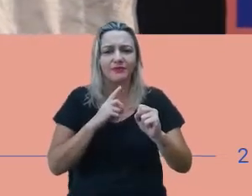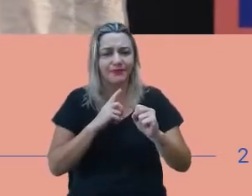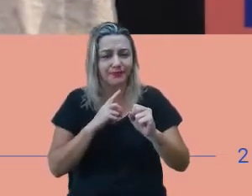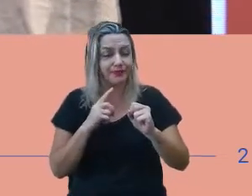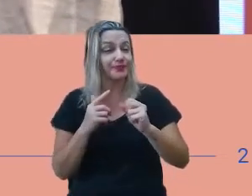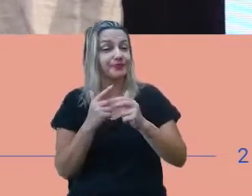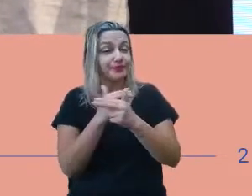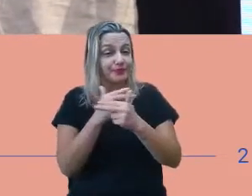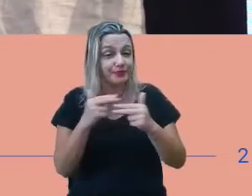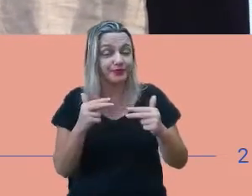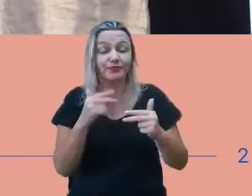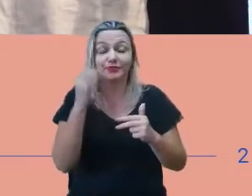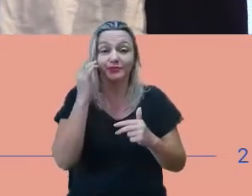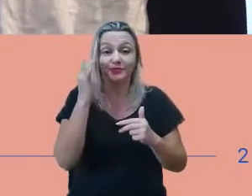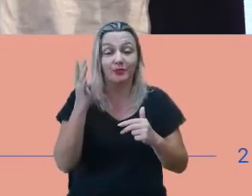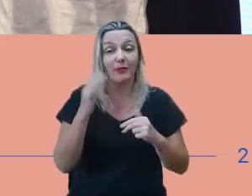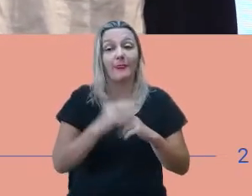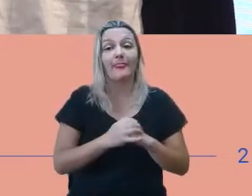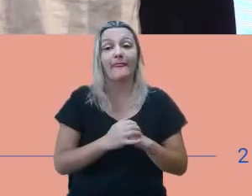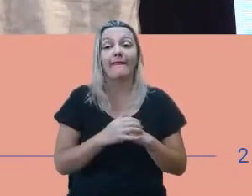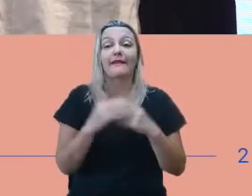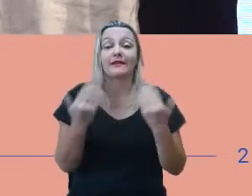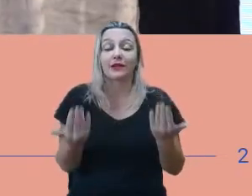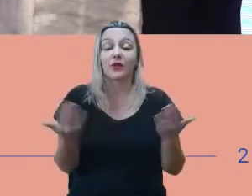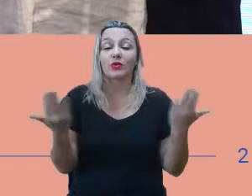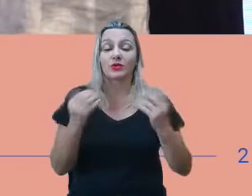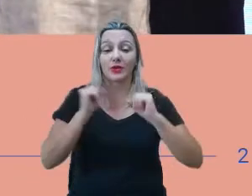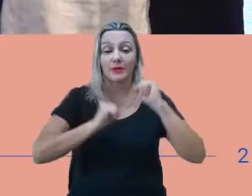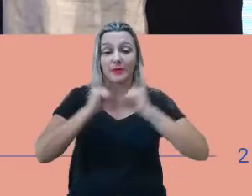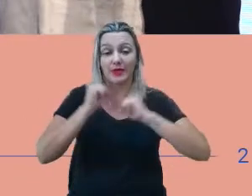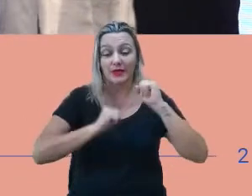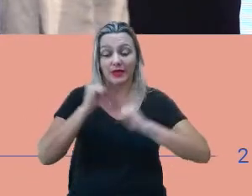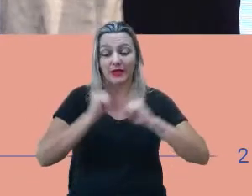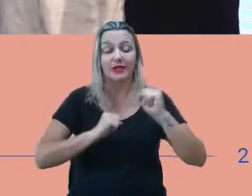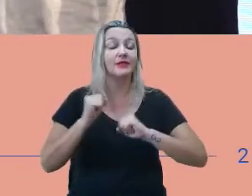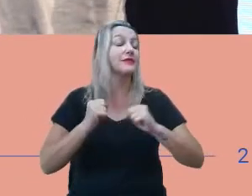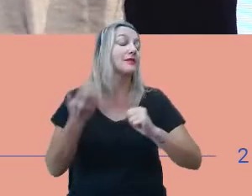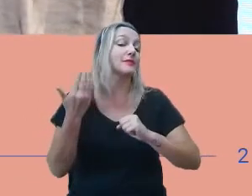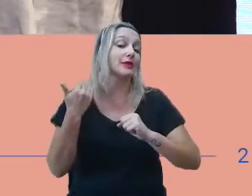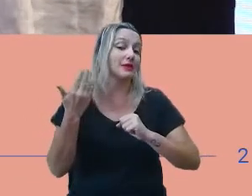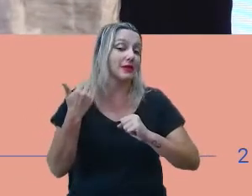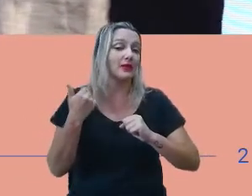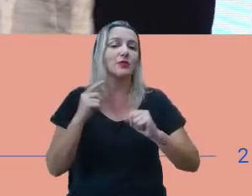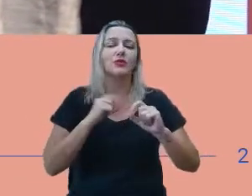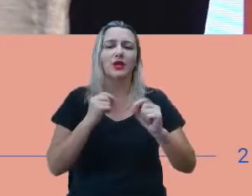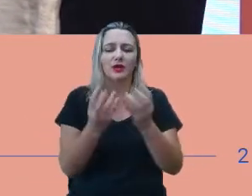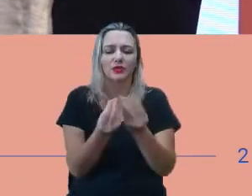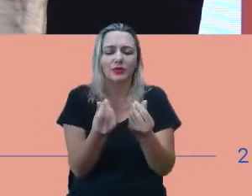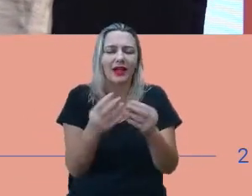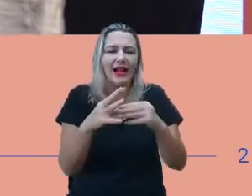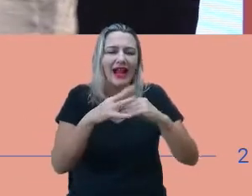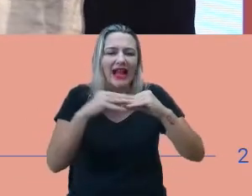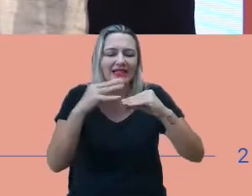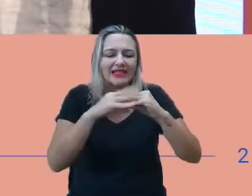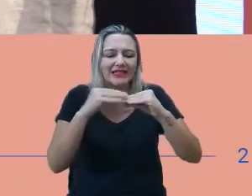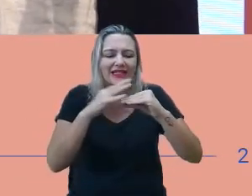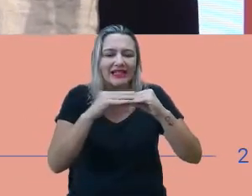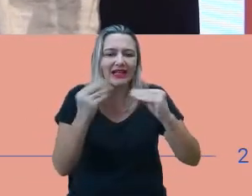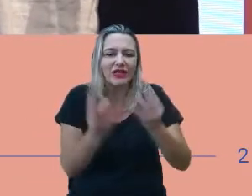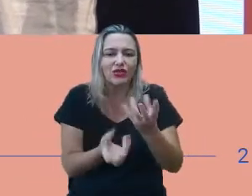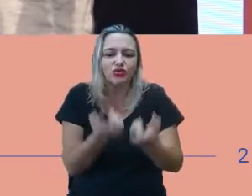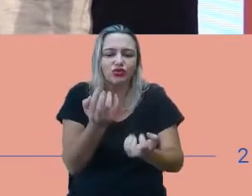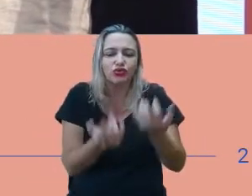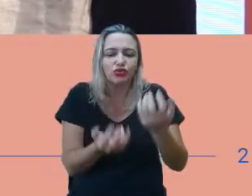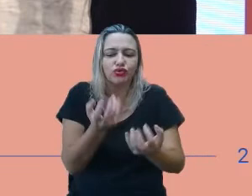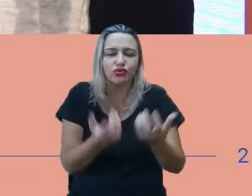então o que o as indústrias faziam era queimar essa essa casca para gerar energia Mas eles descobriram que